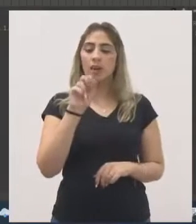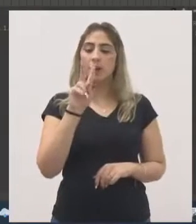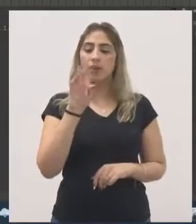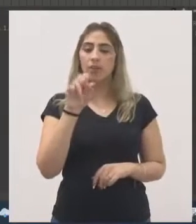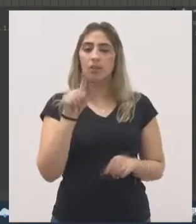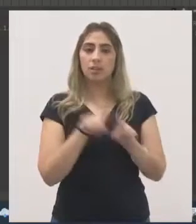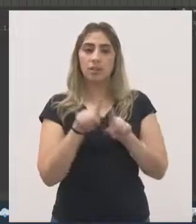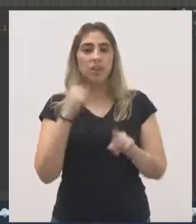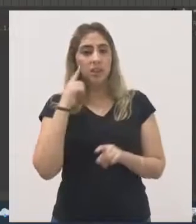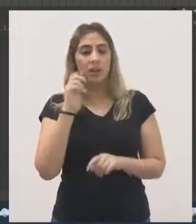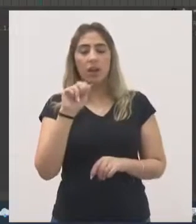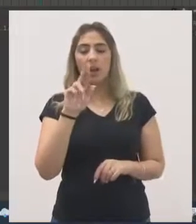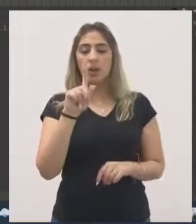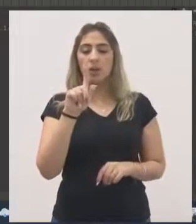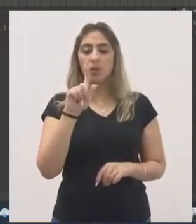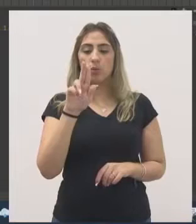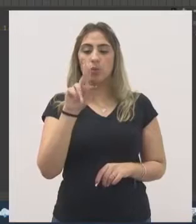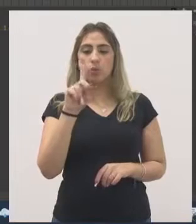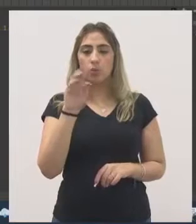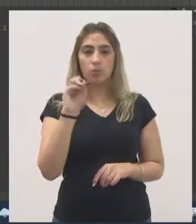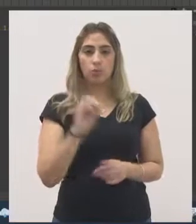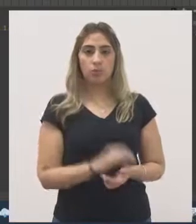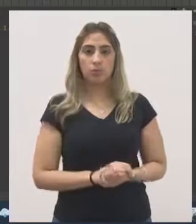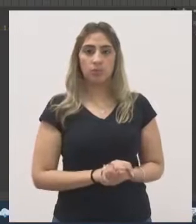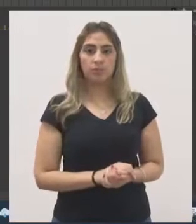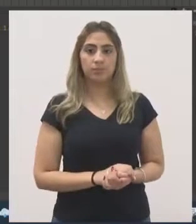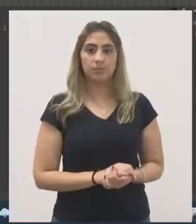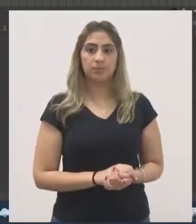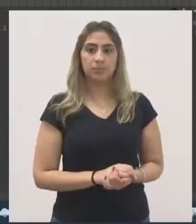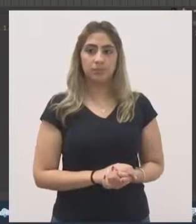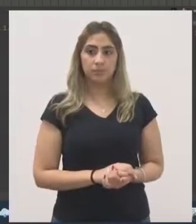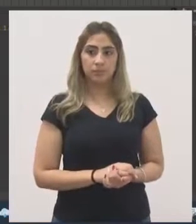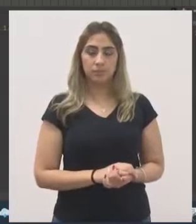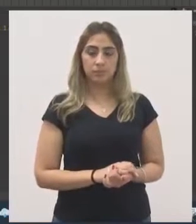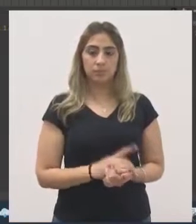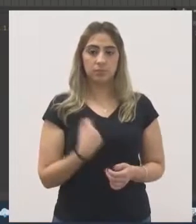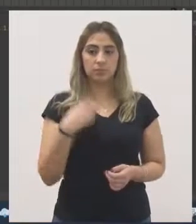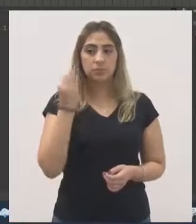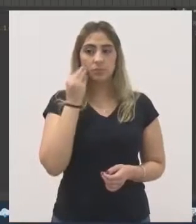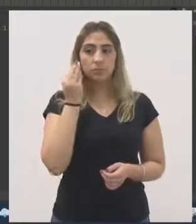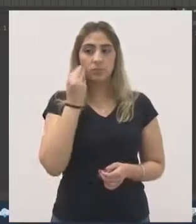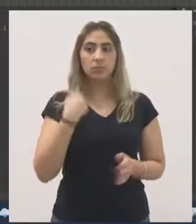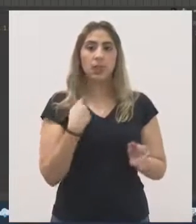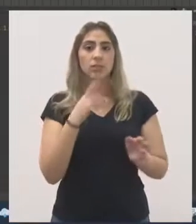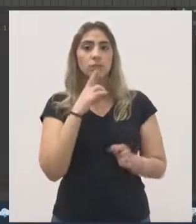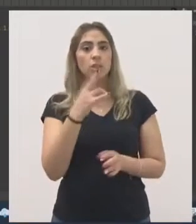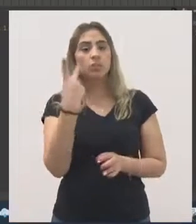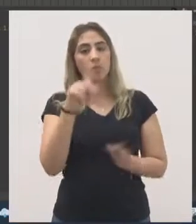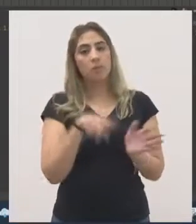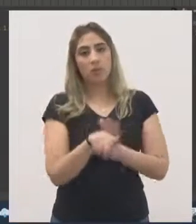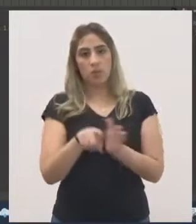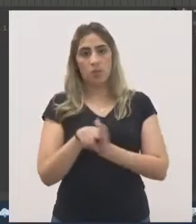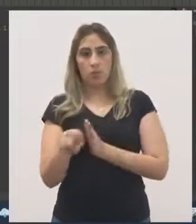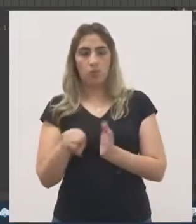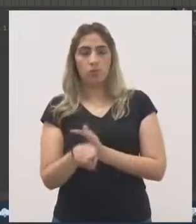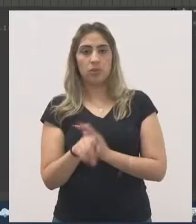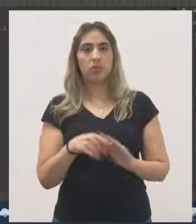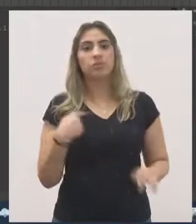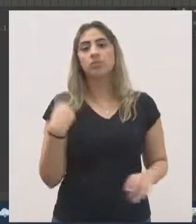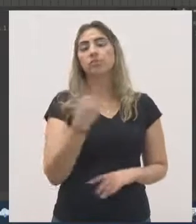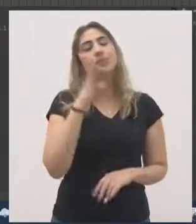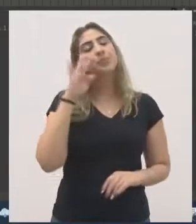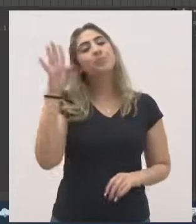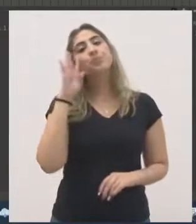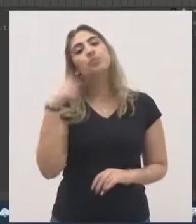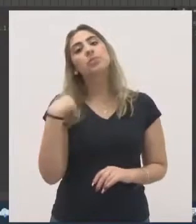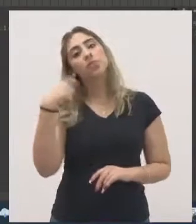legal. Vamos voltar aqui então, Reginaldo. A gente vai aos poucos aí tentar responder a sua pergunta. Então vamos imaginar que a